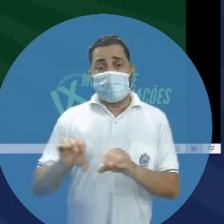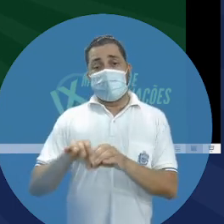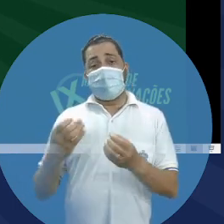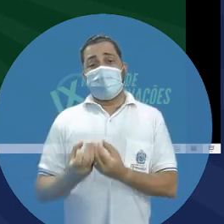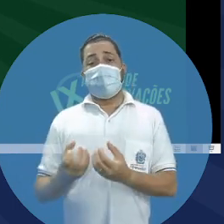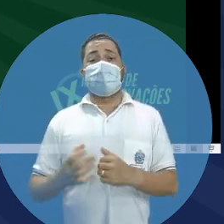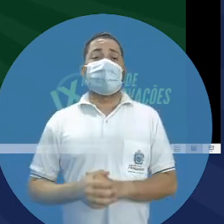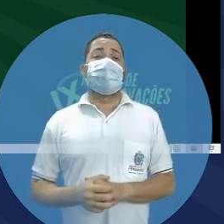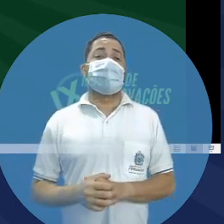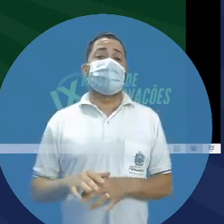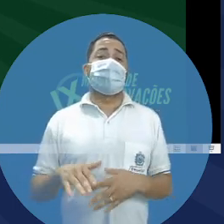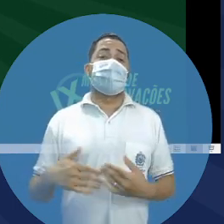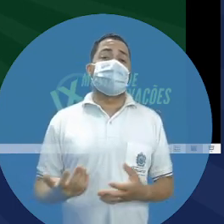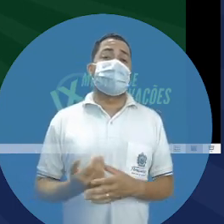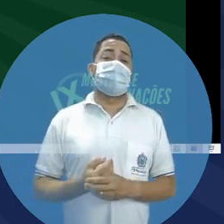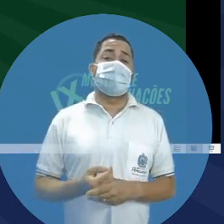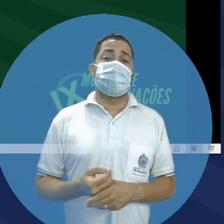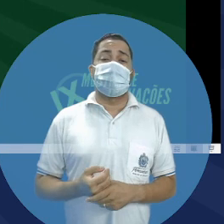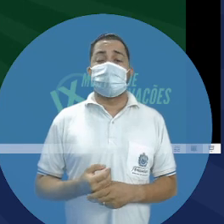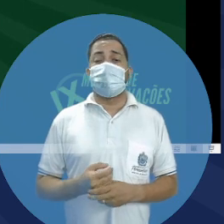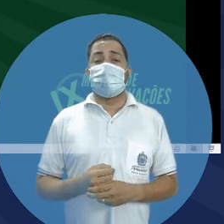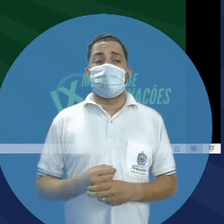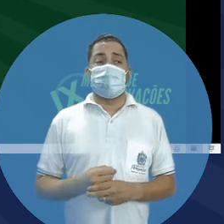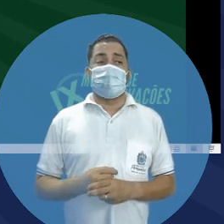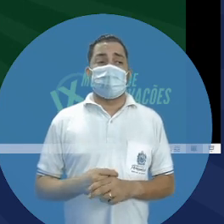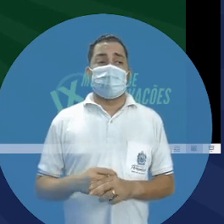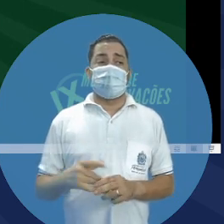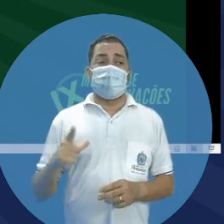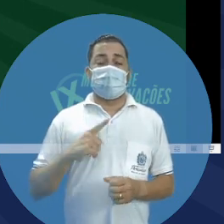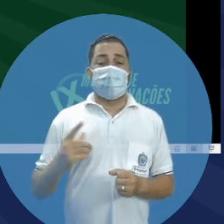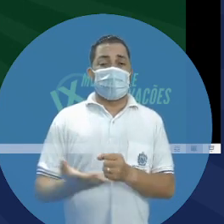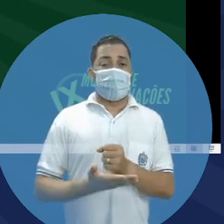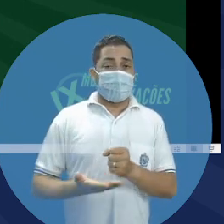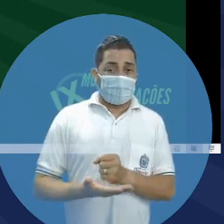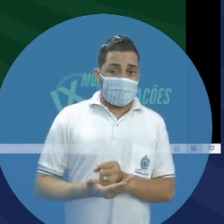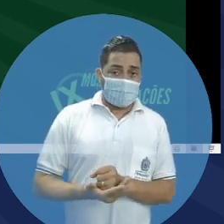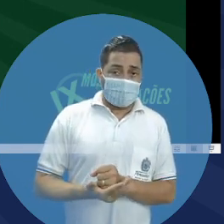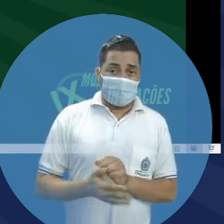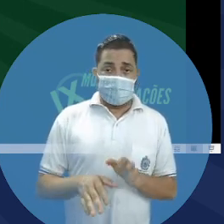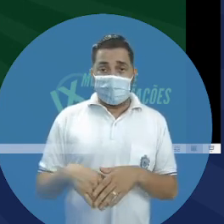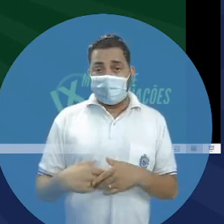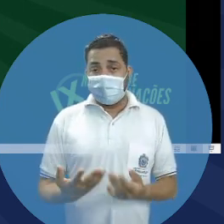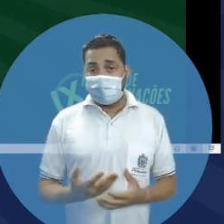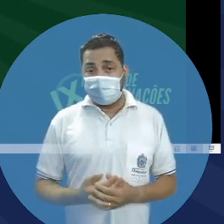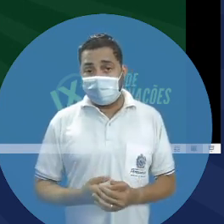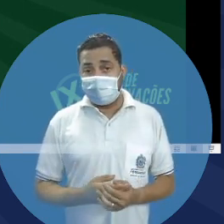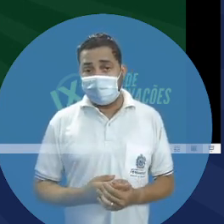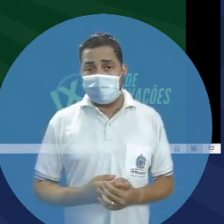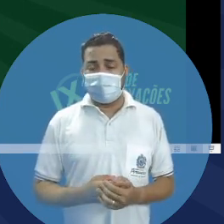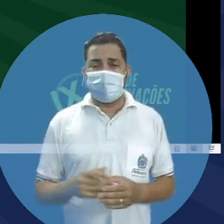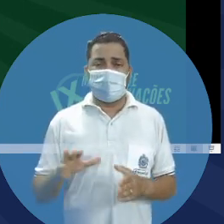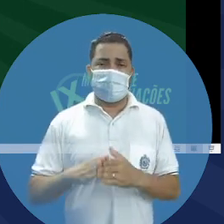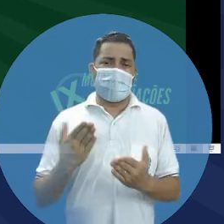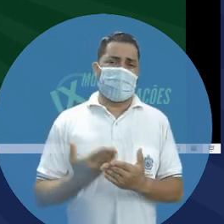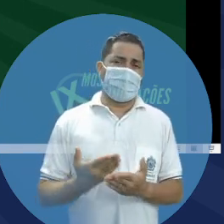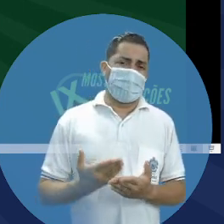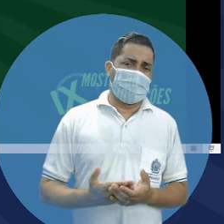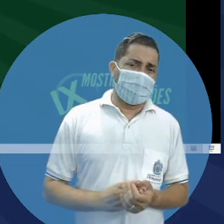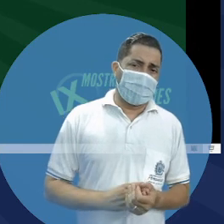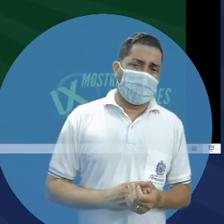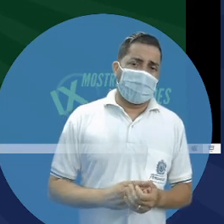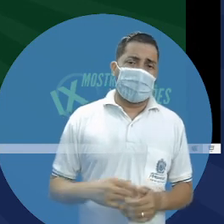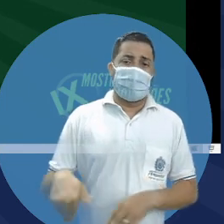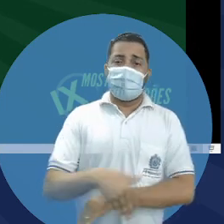está localizada no bairro de Santa Amaro, né? Então, assim, a gente está localizada na Rua da Aurora, e